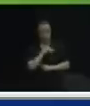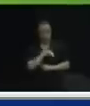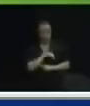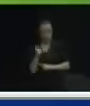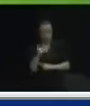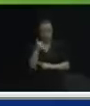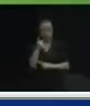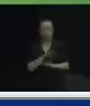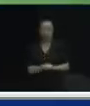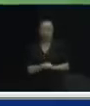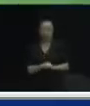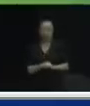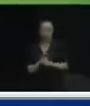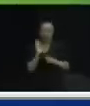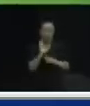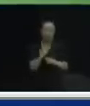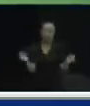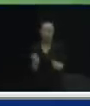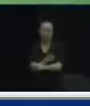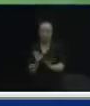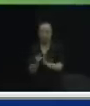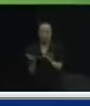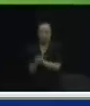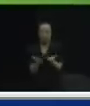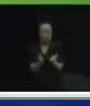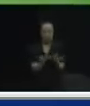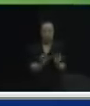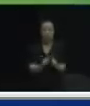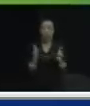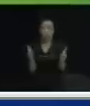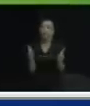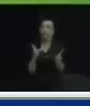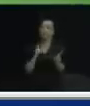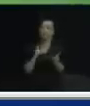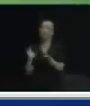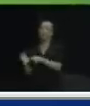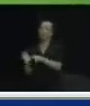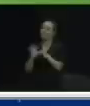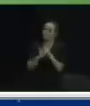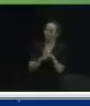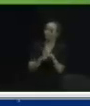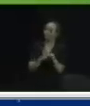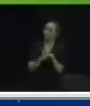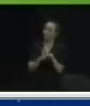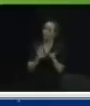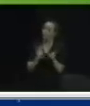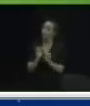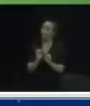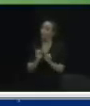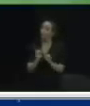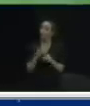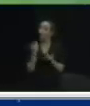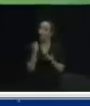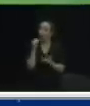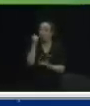presidente bolsonaro nessa questão lá em 2020 quando a questão ela ainda era bem grave é a era já era grave mas ainda